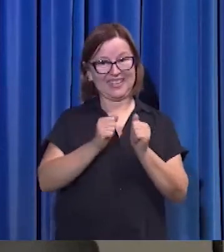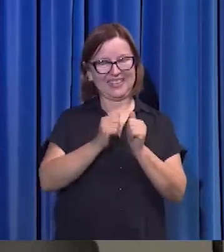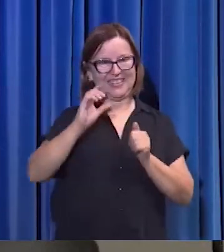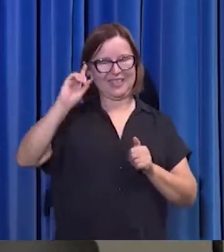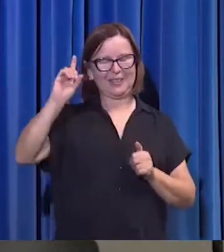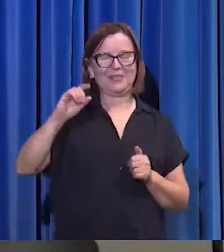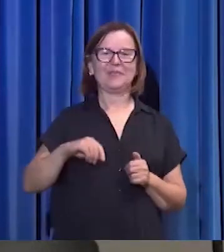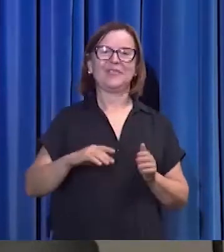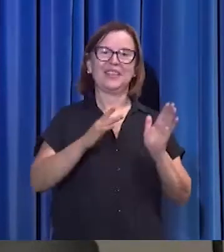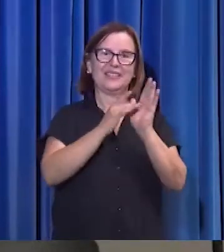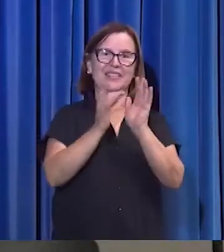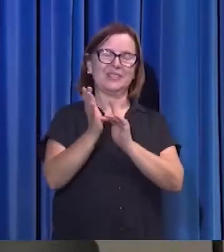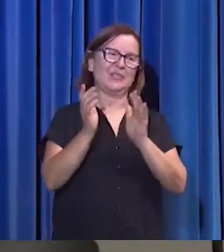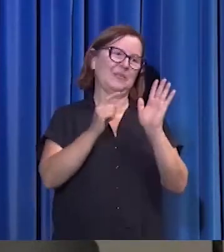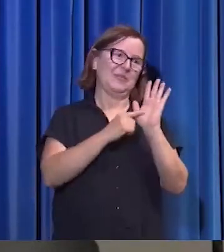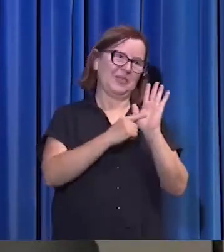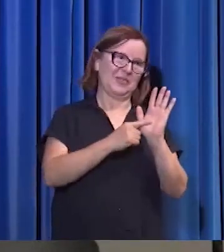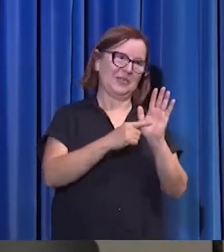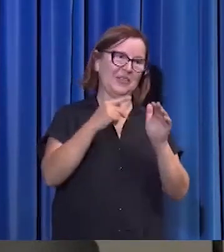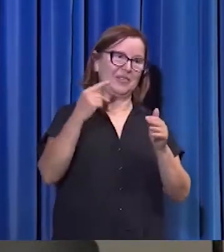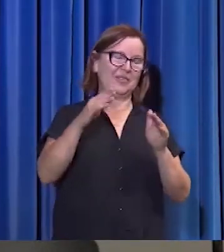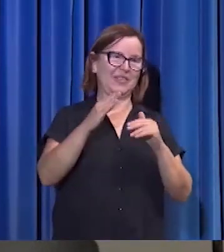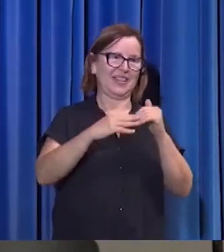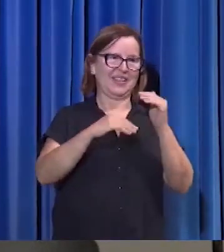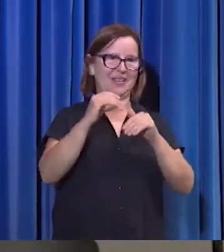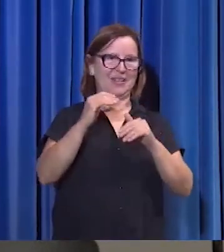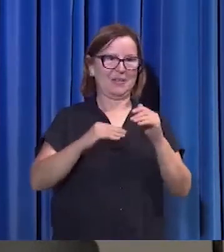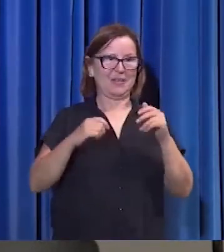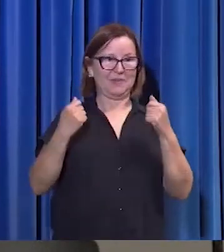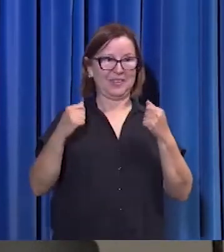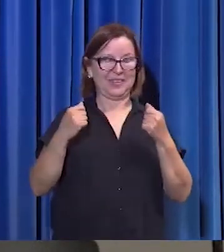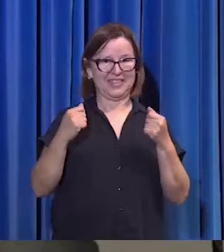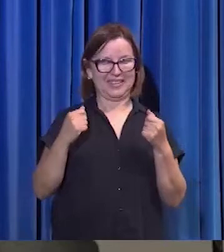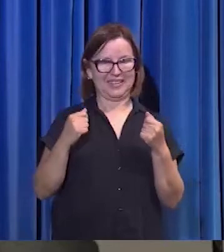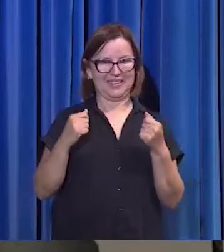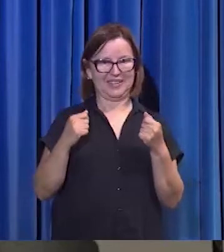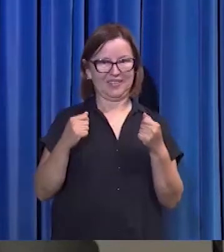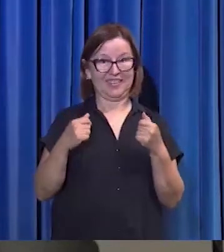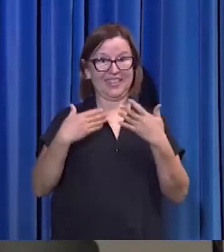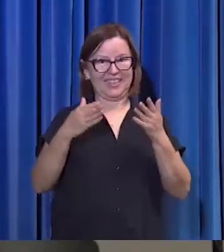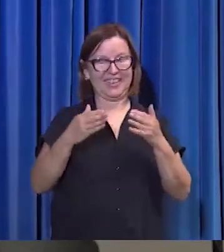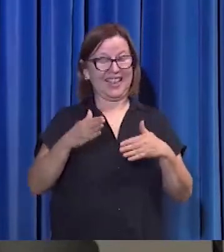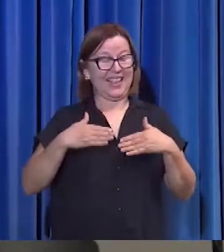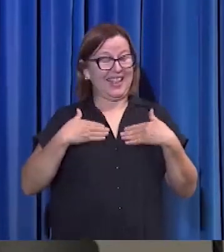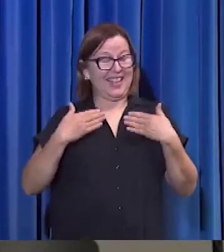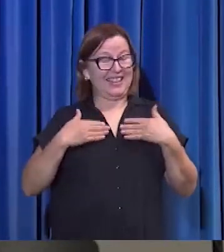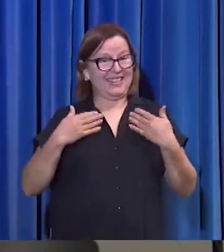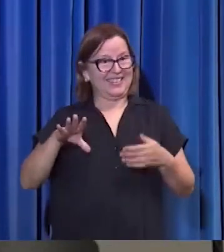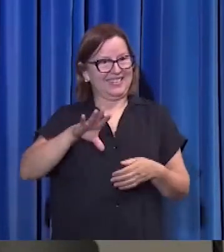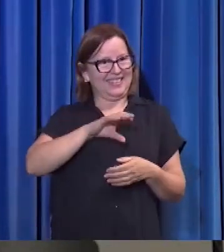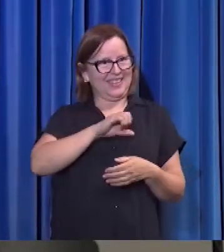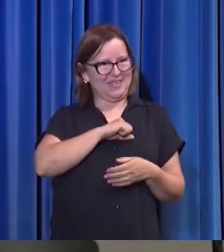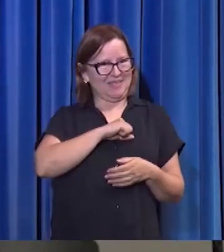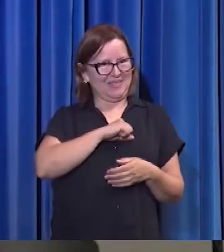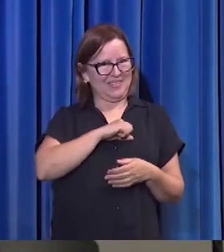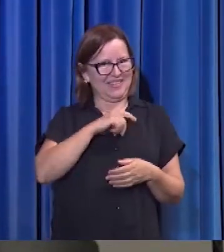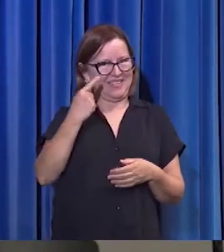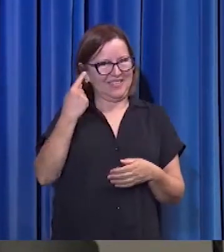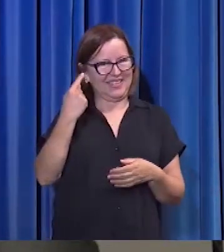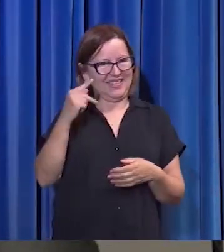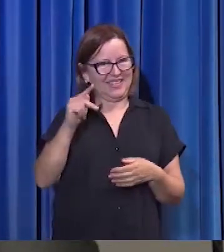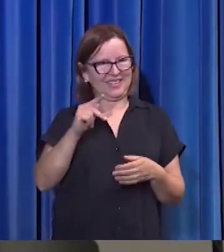Jesus mostrou que a sua obra deveria gerar alegria, amor e alegria nos seus